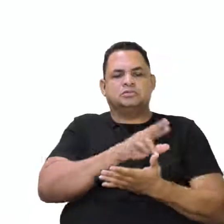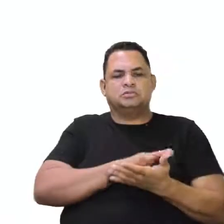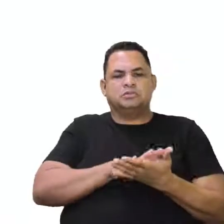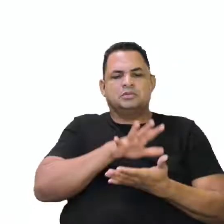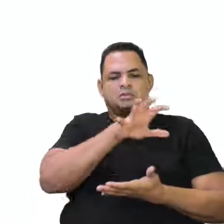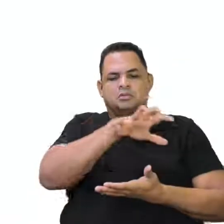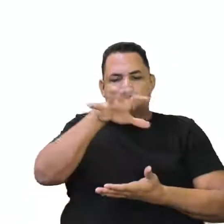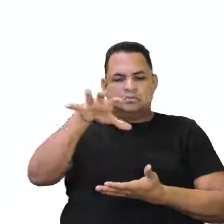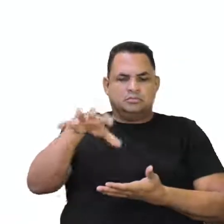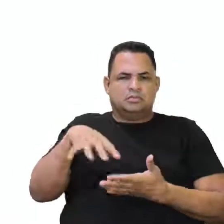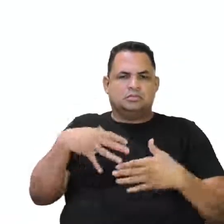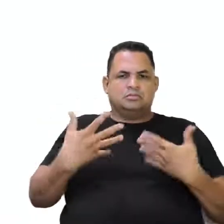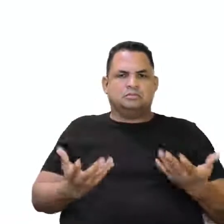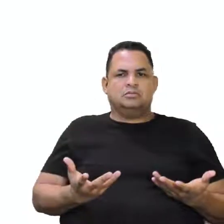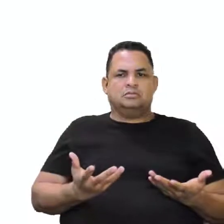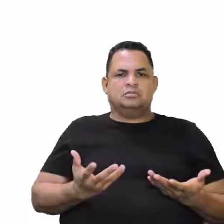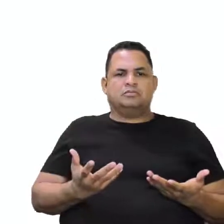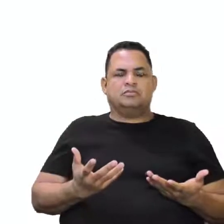formas. Então,